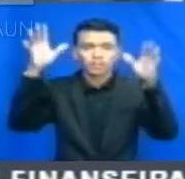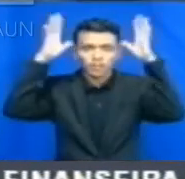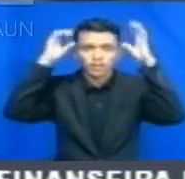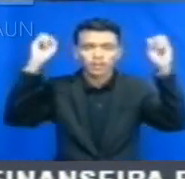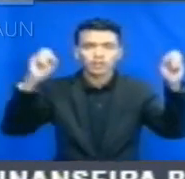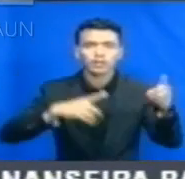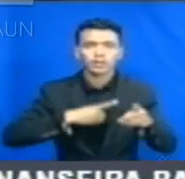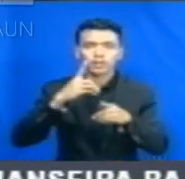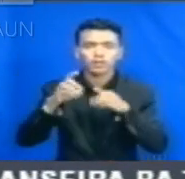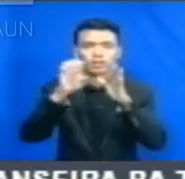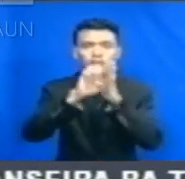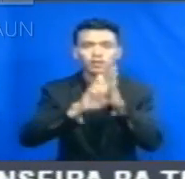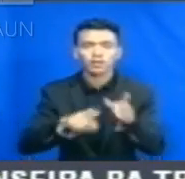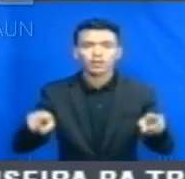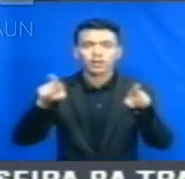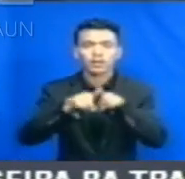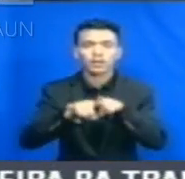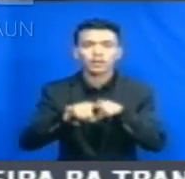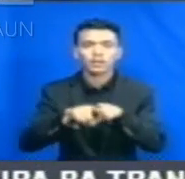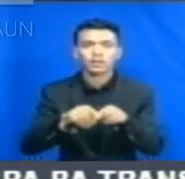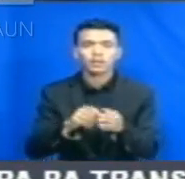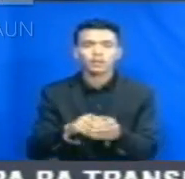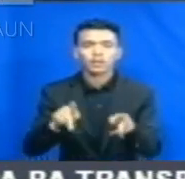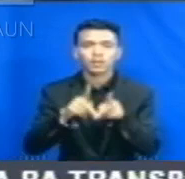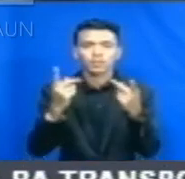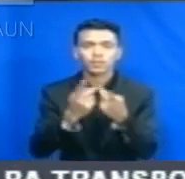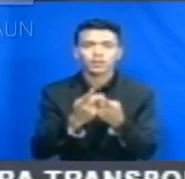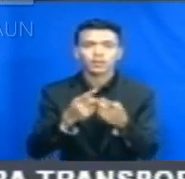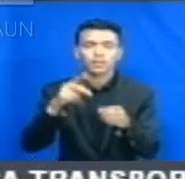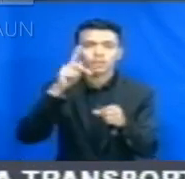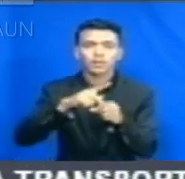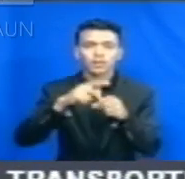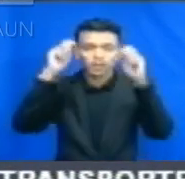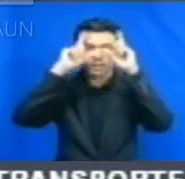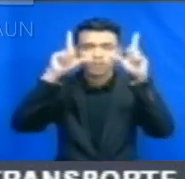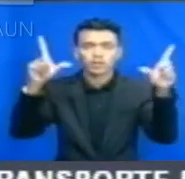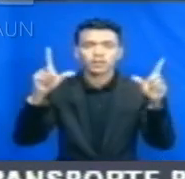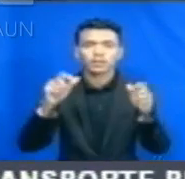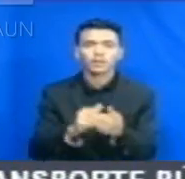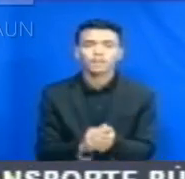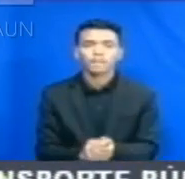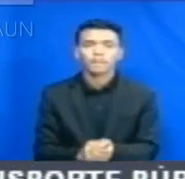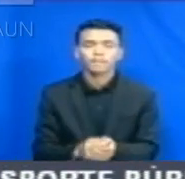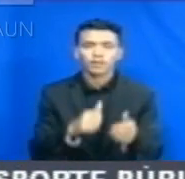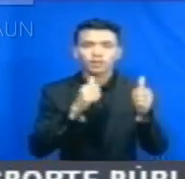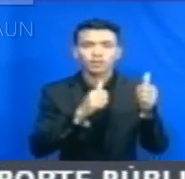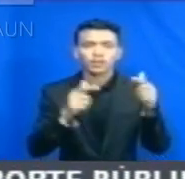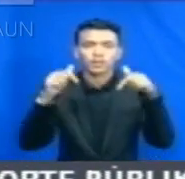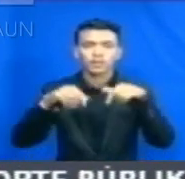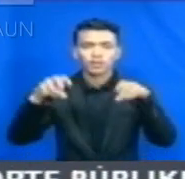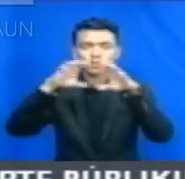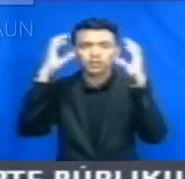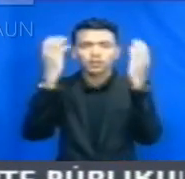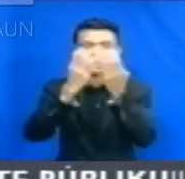Direito Estado Unido, no Hanessan Acionista e a Companhia Mineira Timor-Leste, S.A. Tu irmão, Conselho Ministro